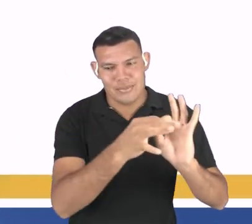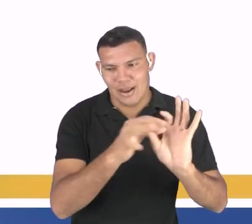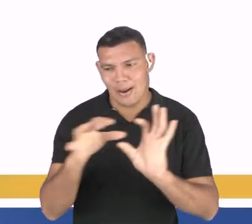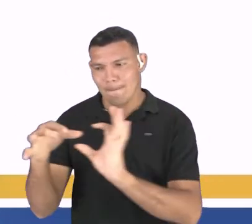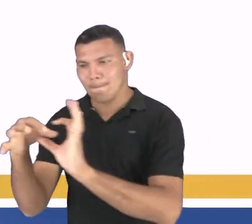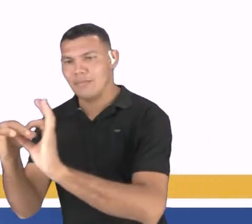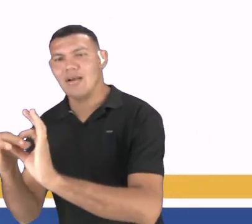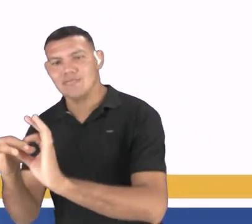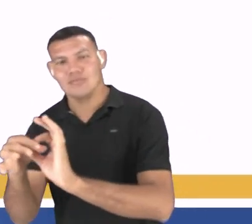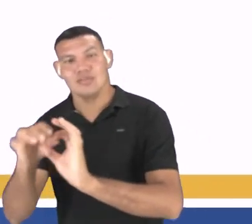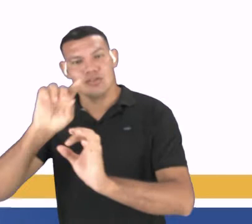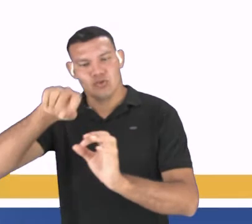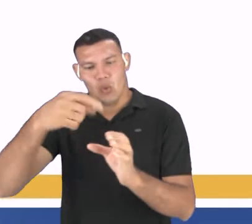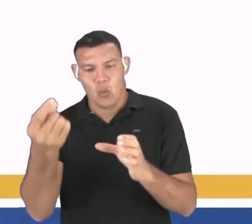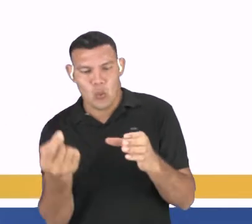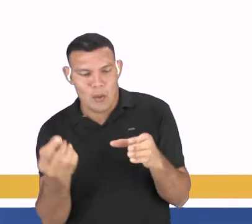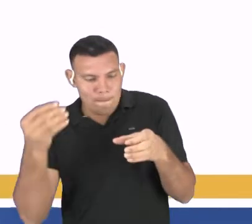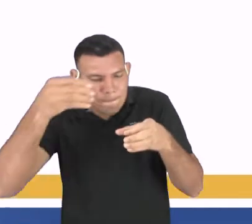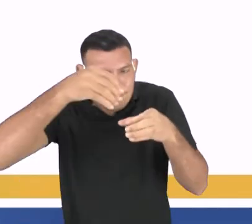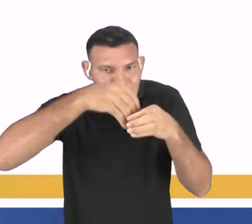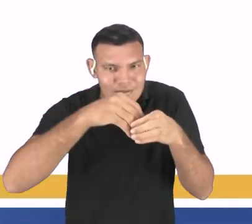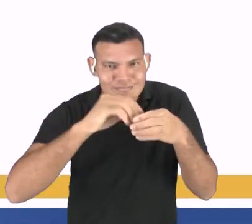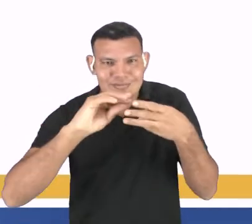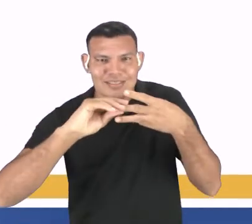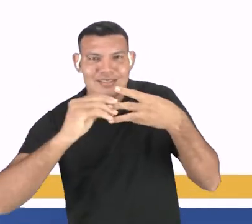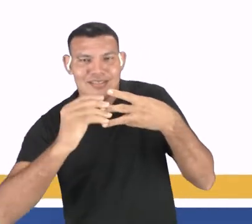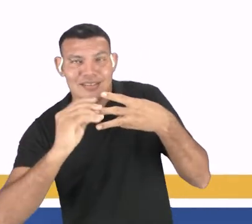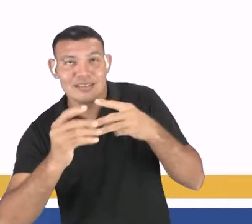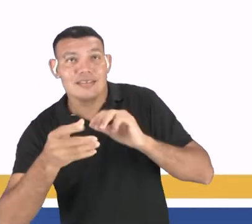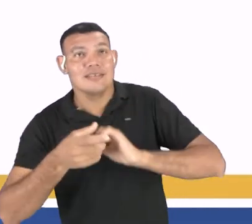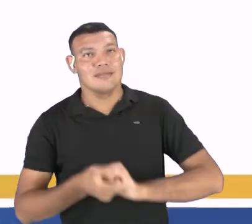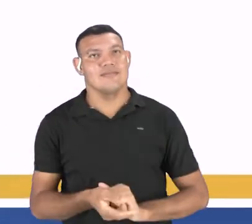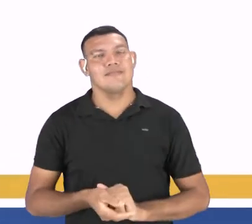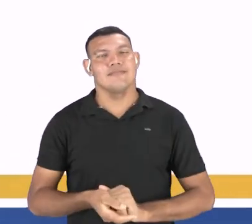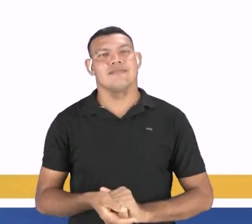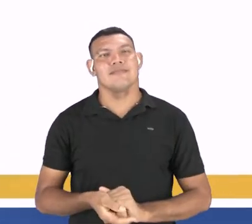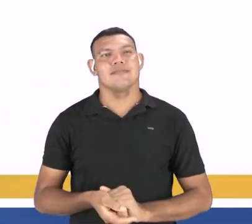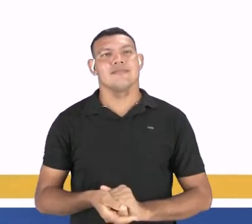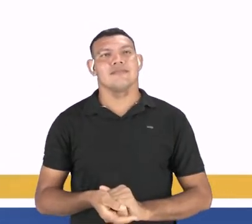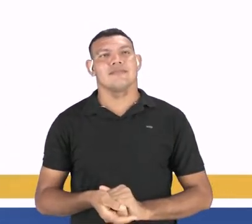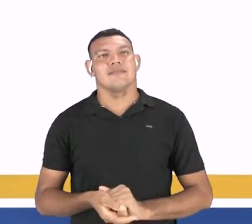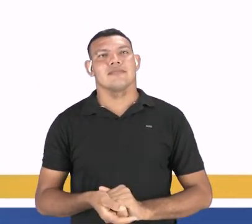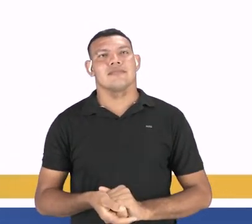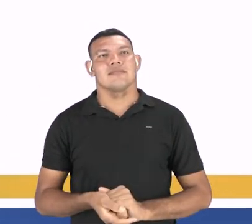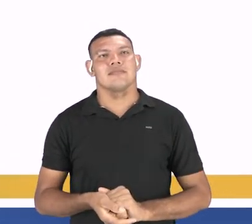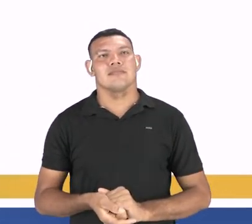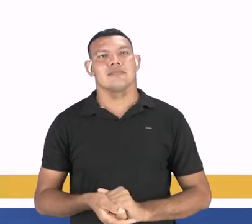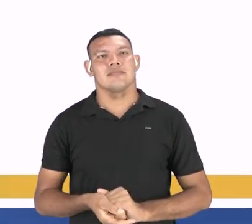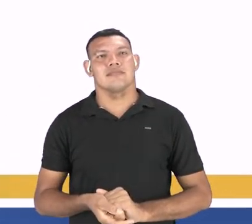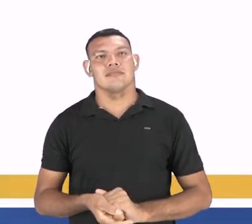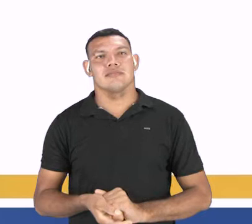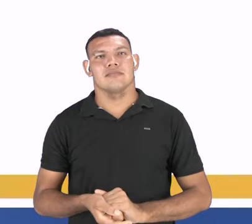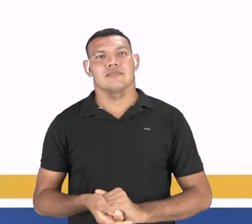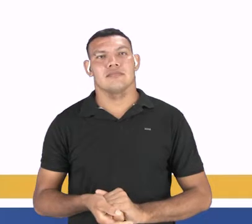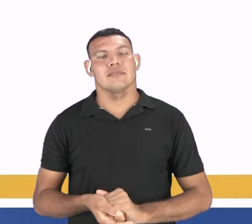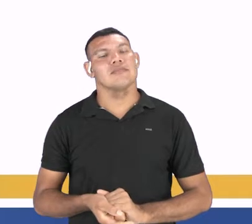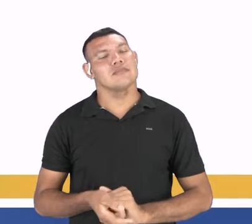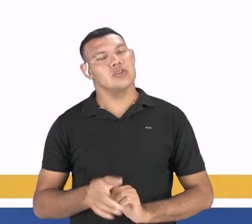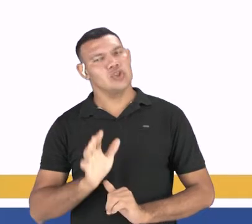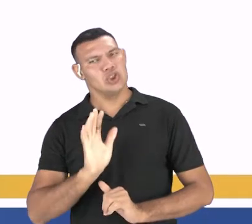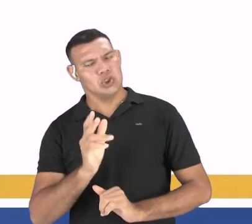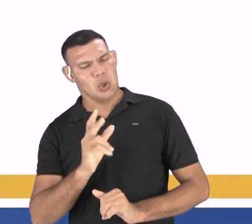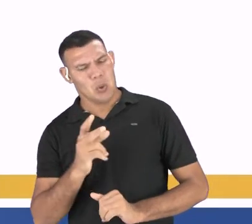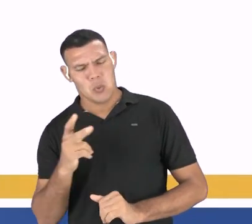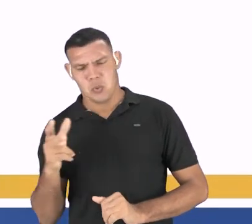perfeitamente no DNA que a gente vai querer ligar ela e elas atuam com tesouras e